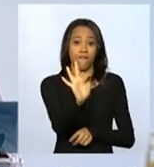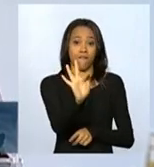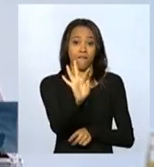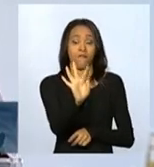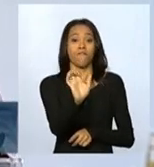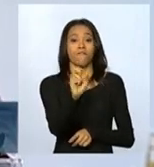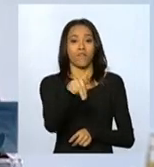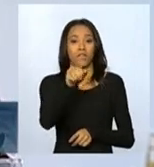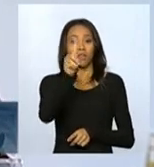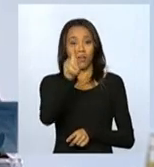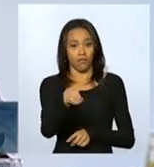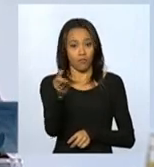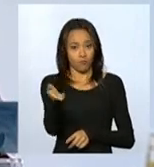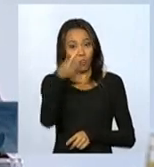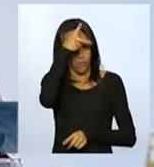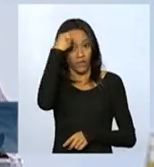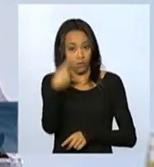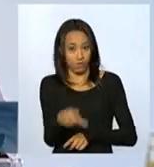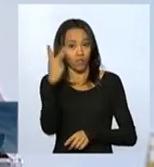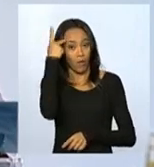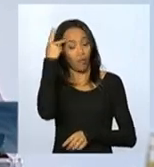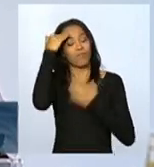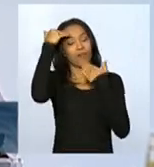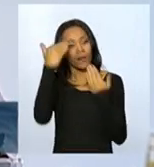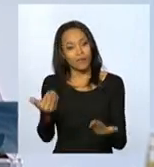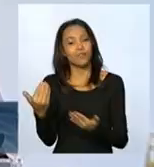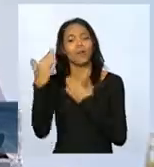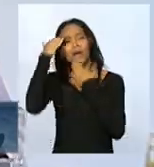sonho não poderia ser realizado. O meu